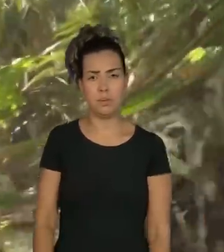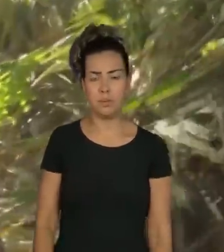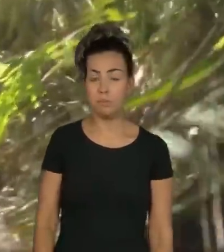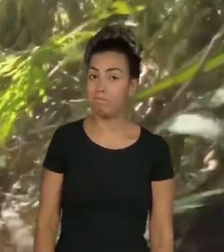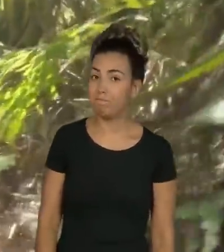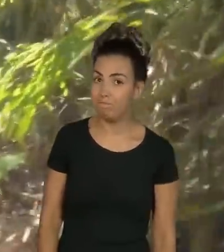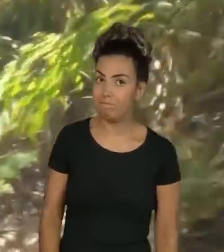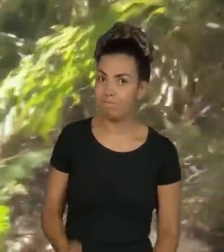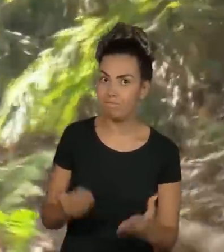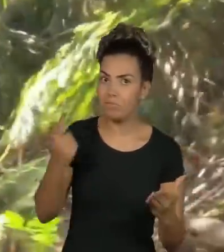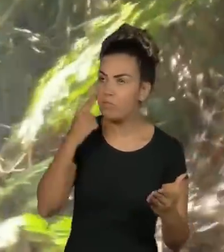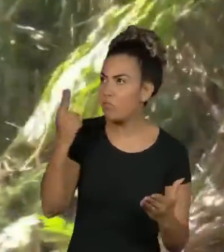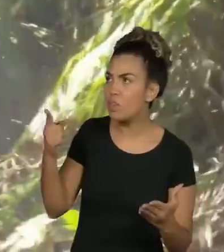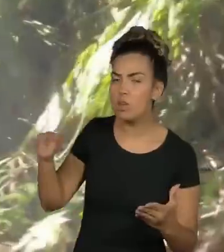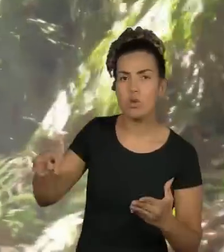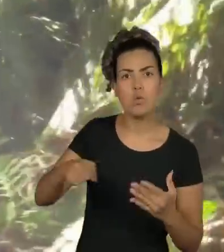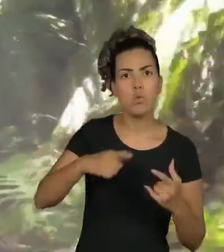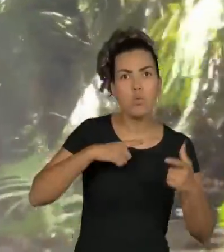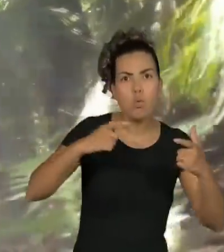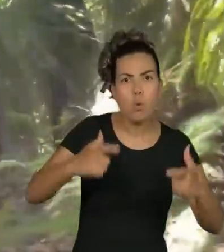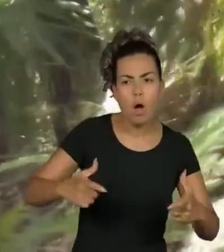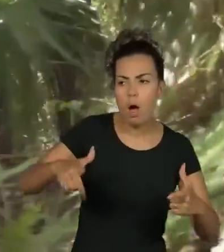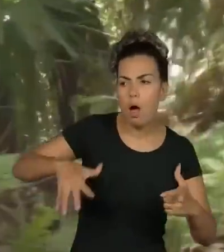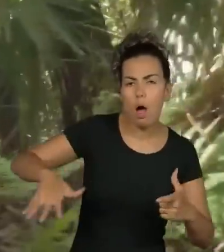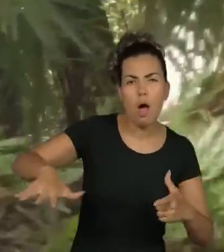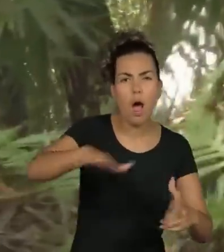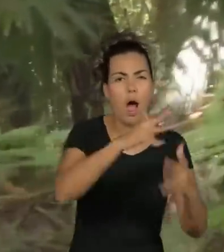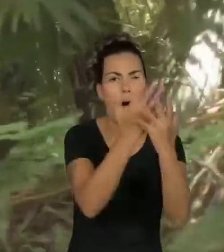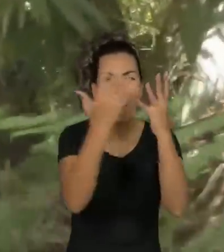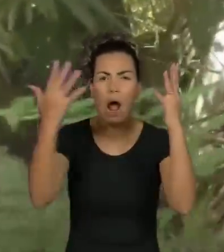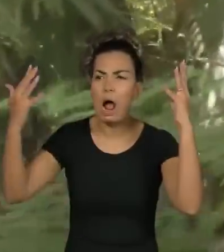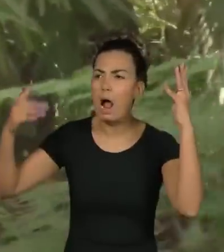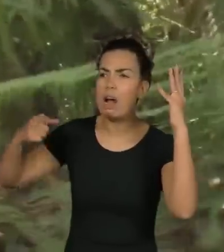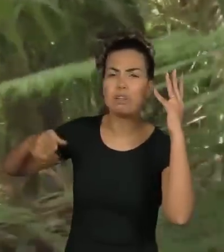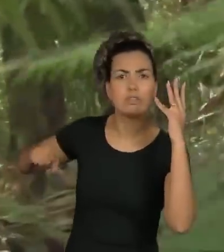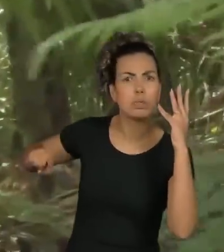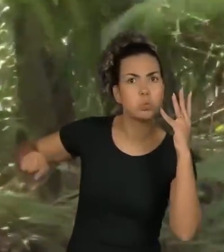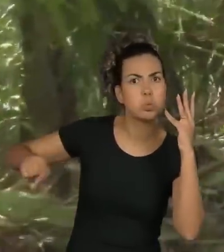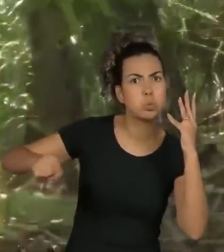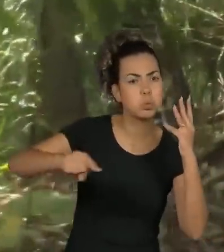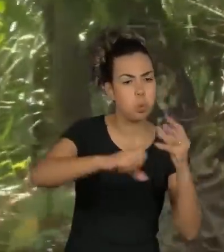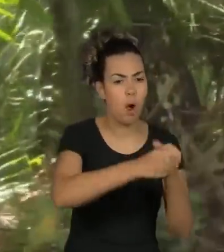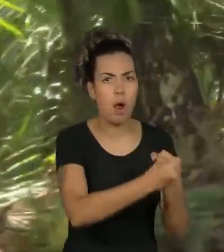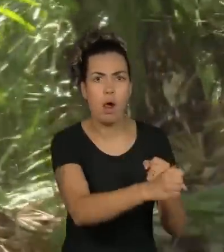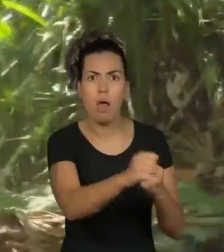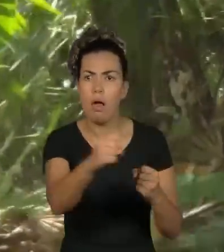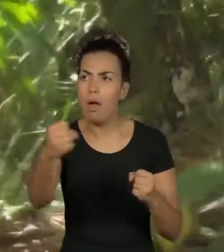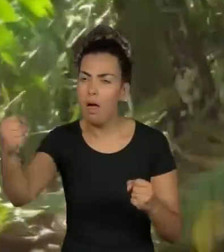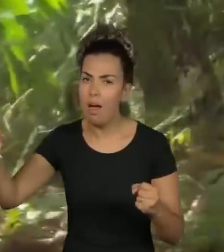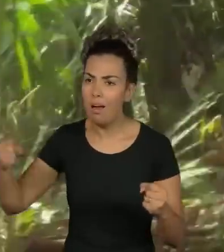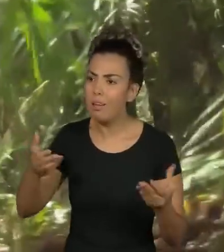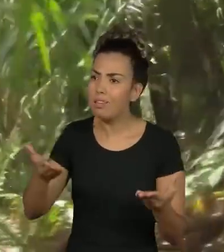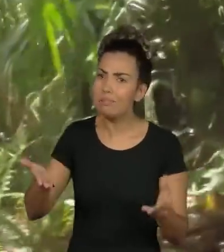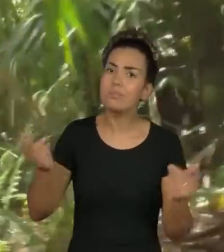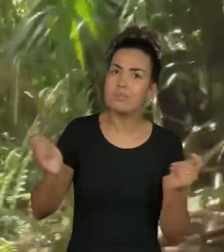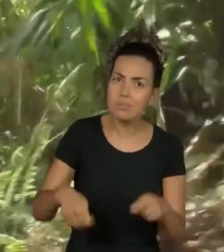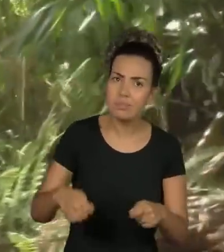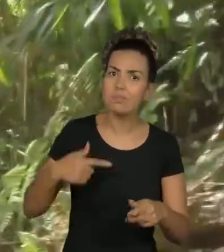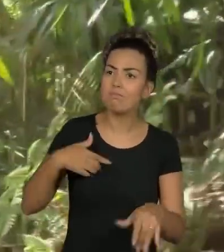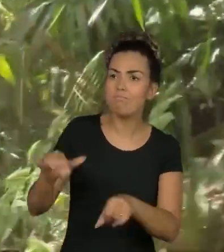As grandes áreas a serem restauradas no Brasil tornam o país um território promissor para esse